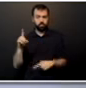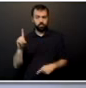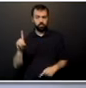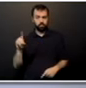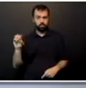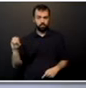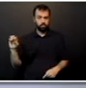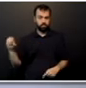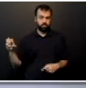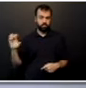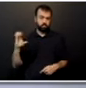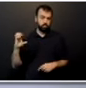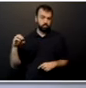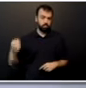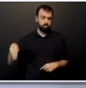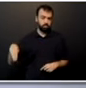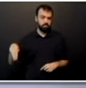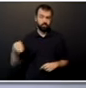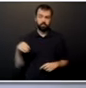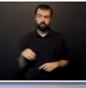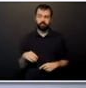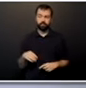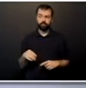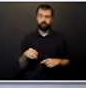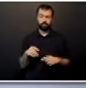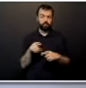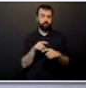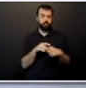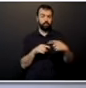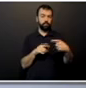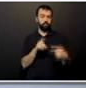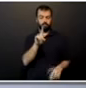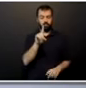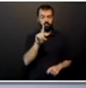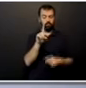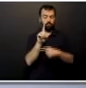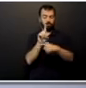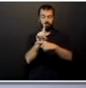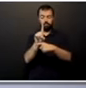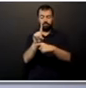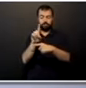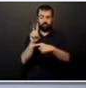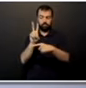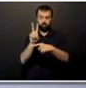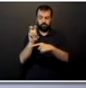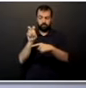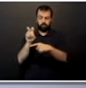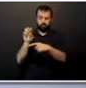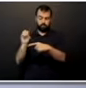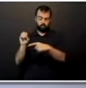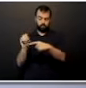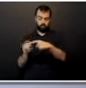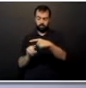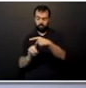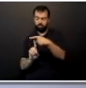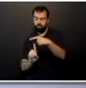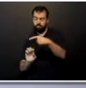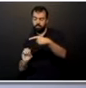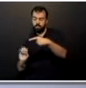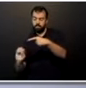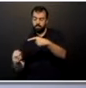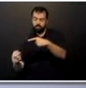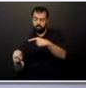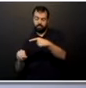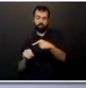dividir 1250 por 100 e vou obter a quantidade em metros